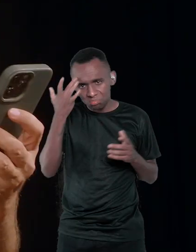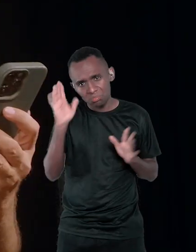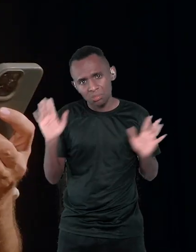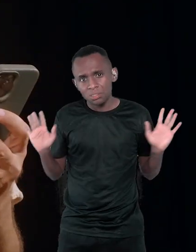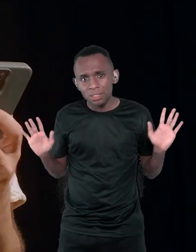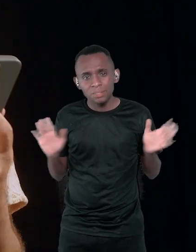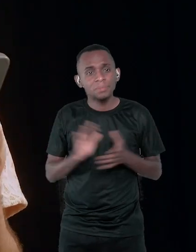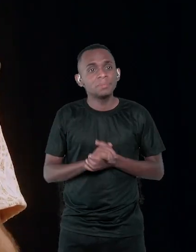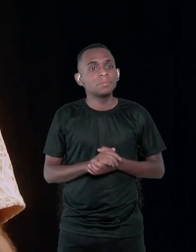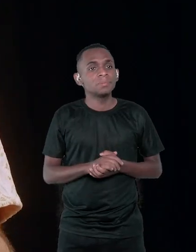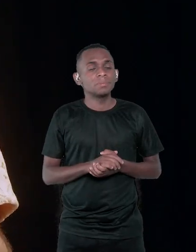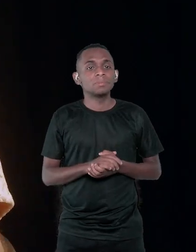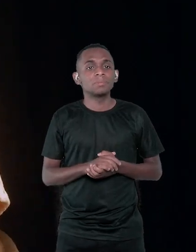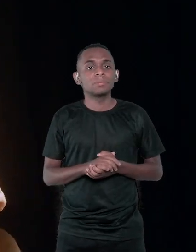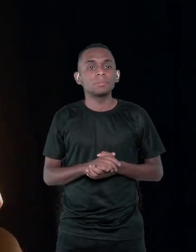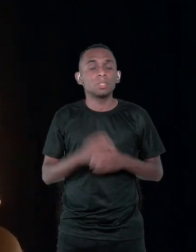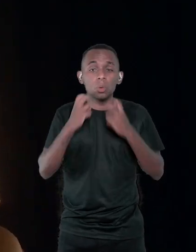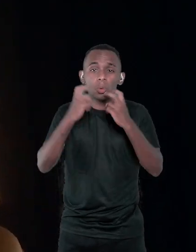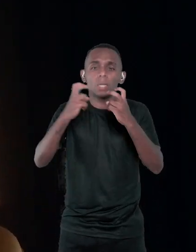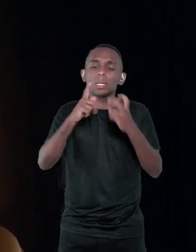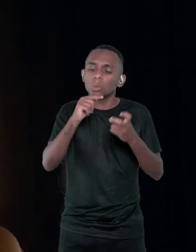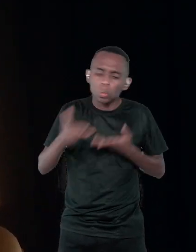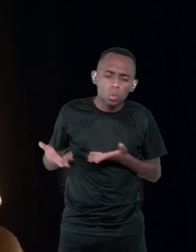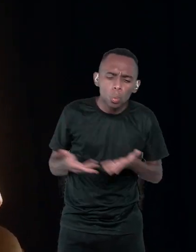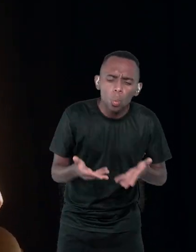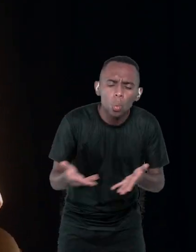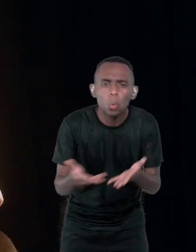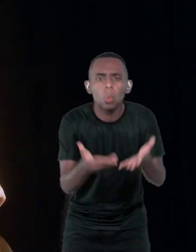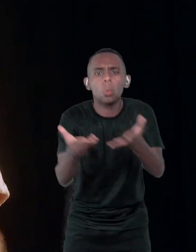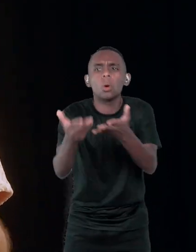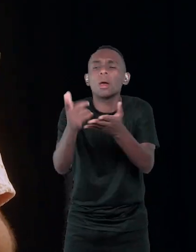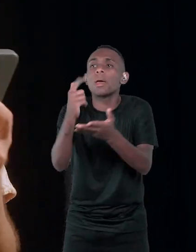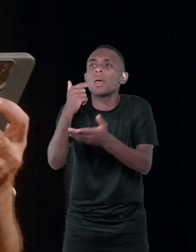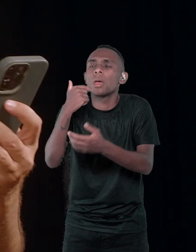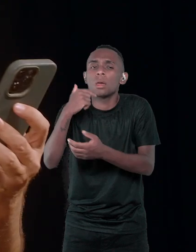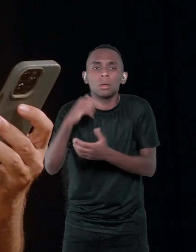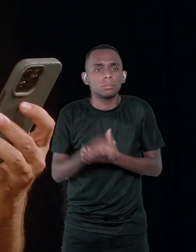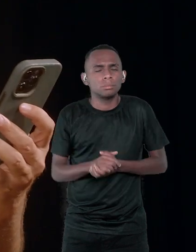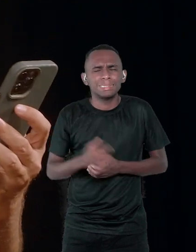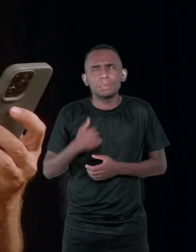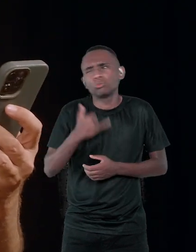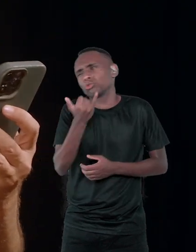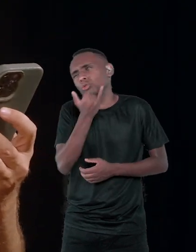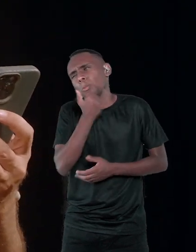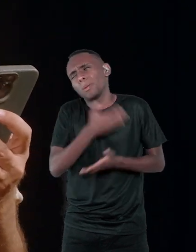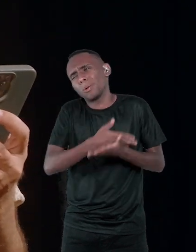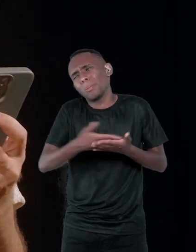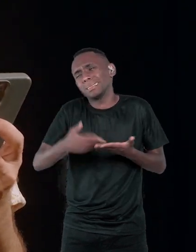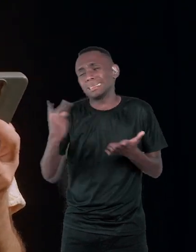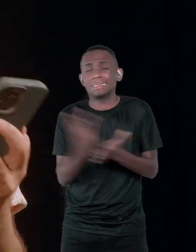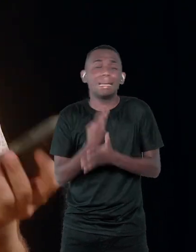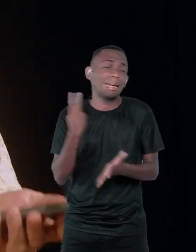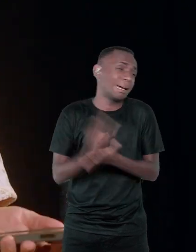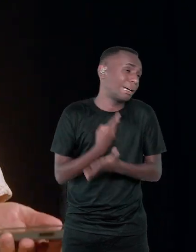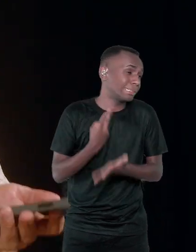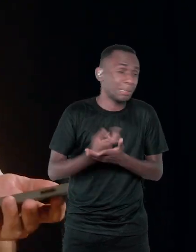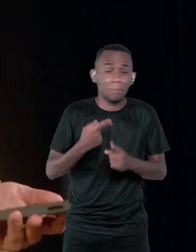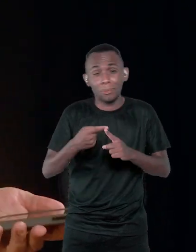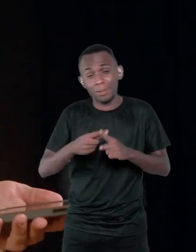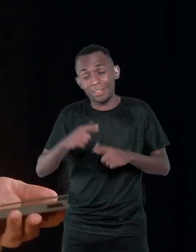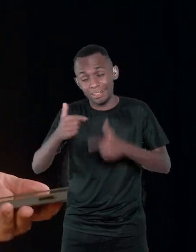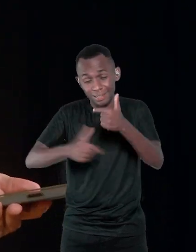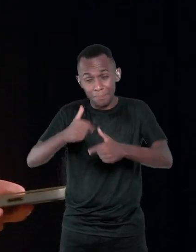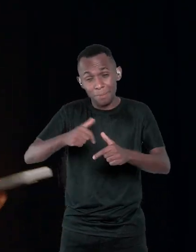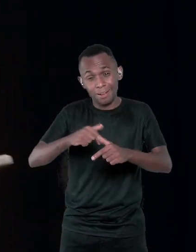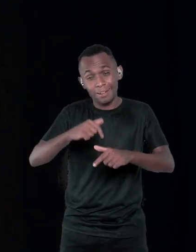Então, vamos lá. O Grito do Rio, Silvana Contígio. Sou água. Perdão, já comecei mal. Zeca segura na mão o celular, de